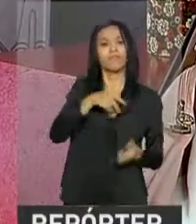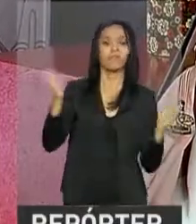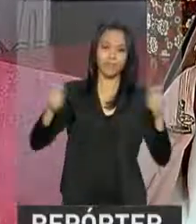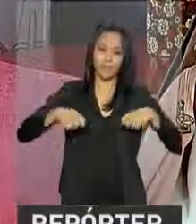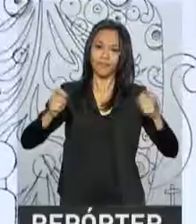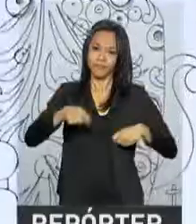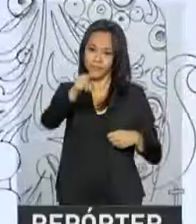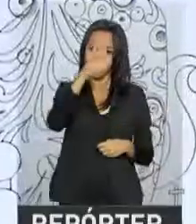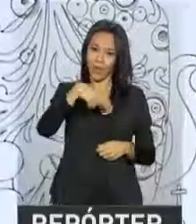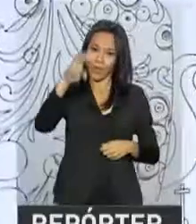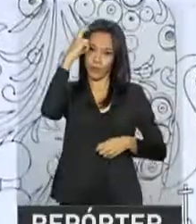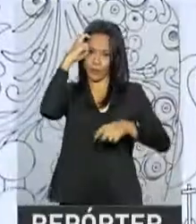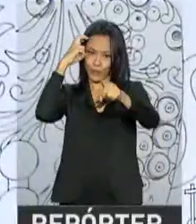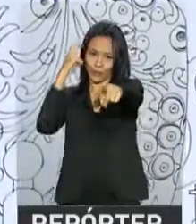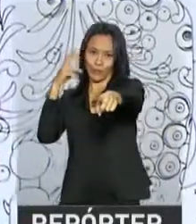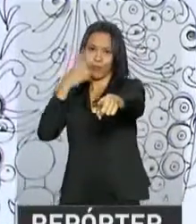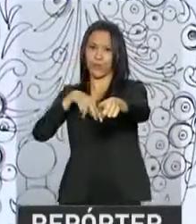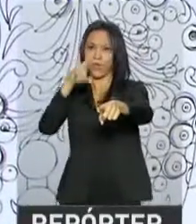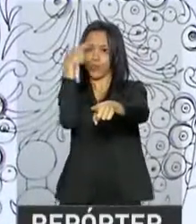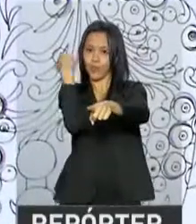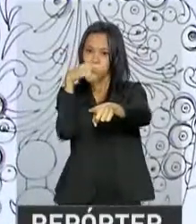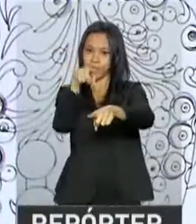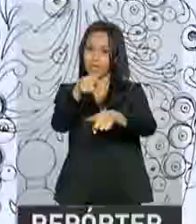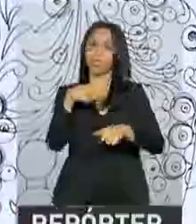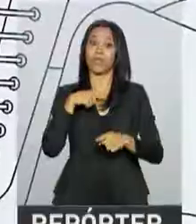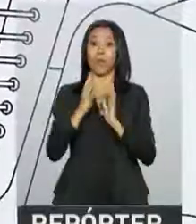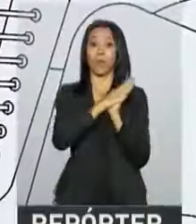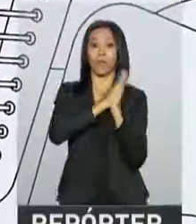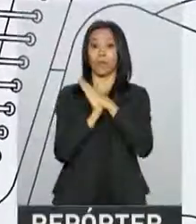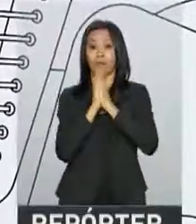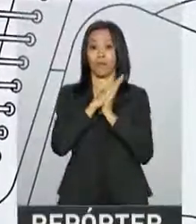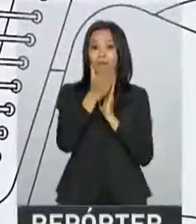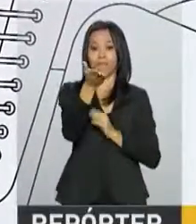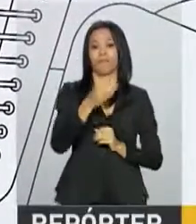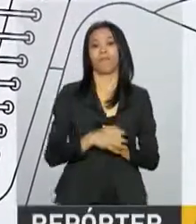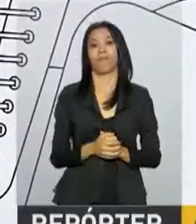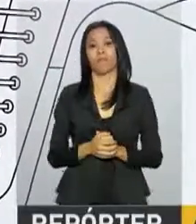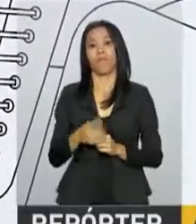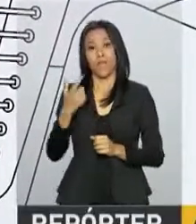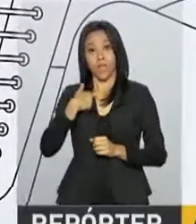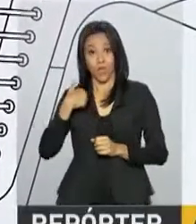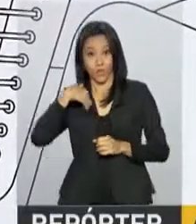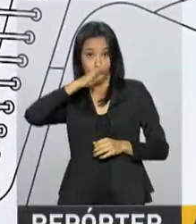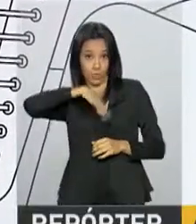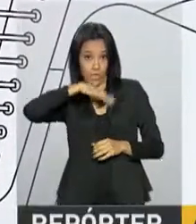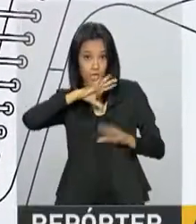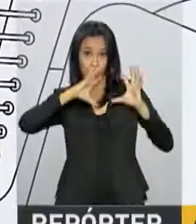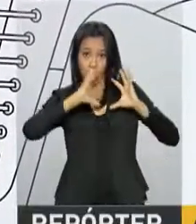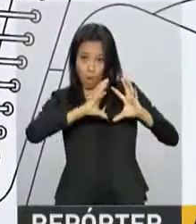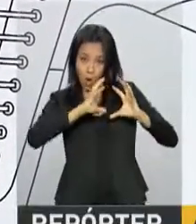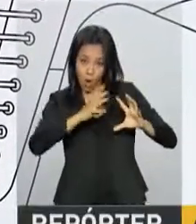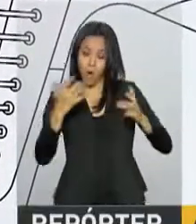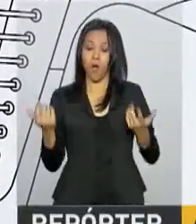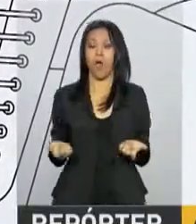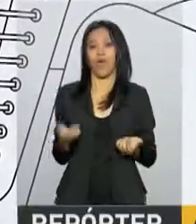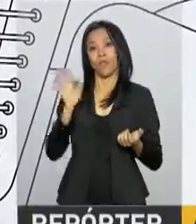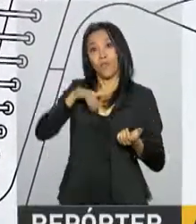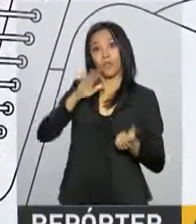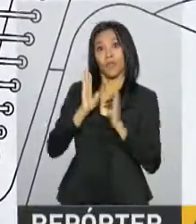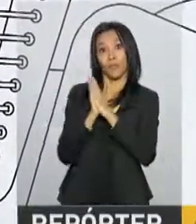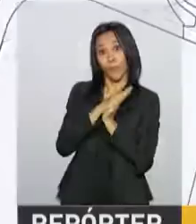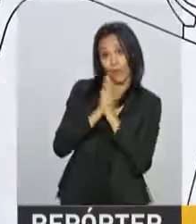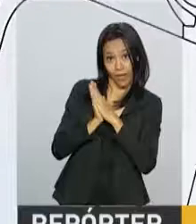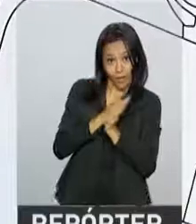da cultura russa como a famosa boneca matrioska é tentando uma bola o a bonecos várias